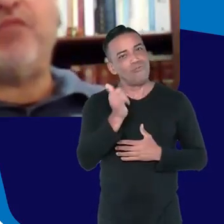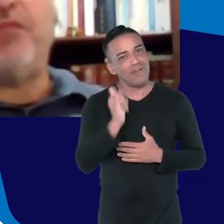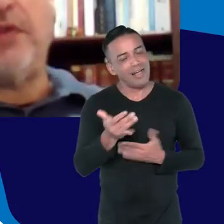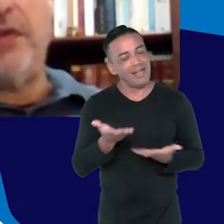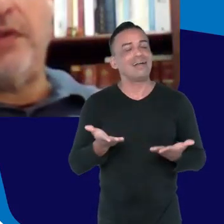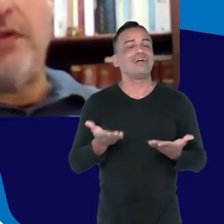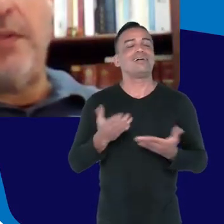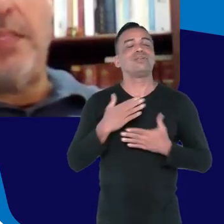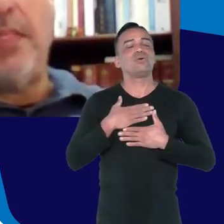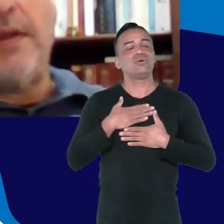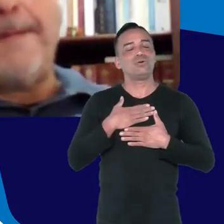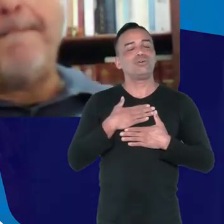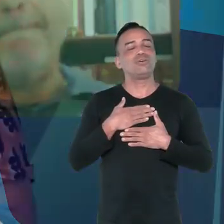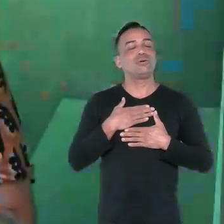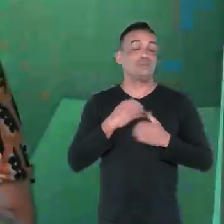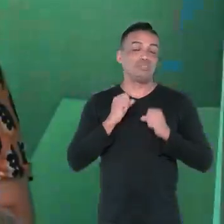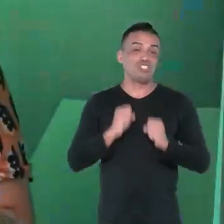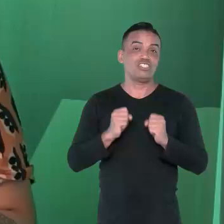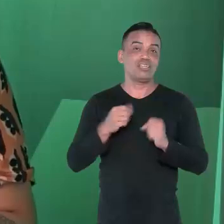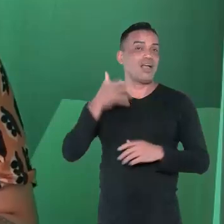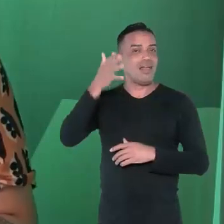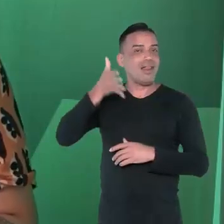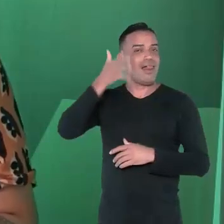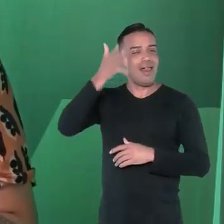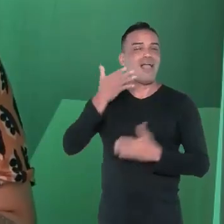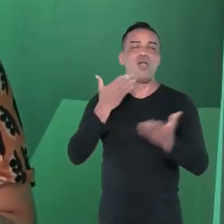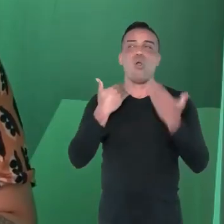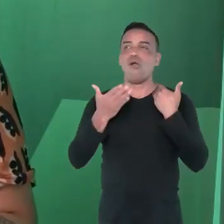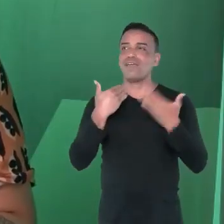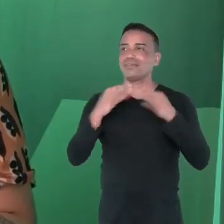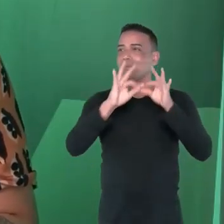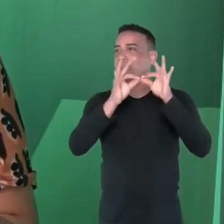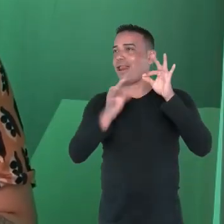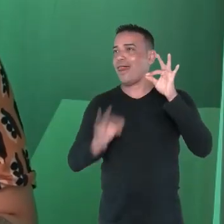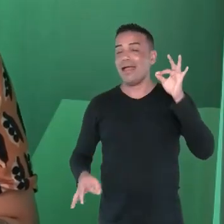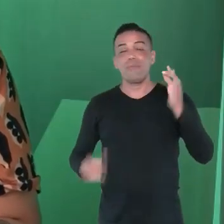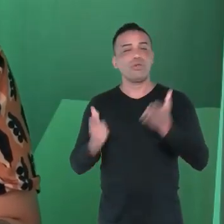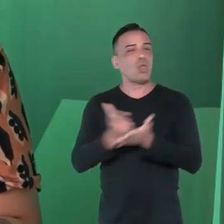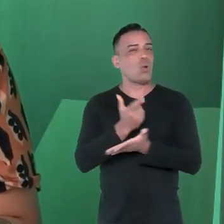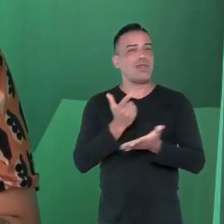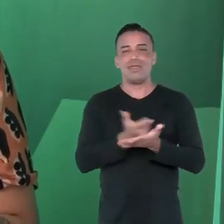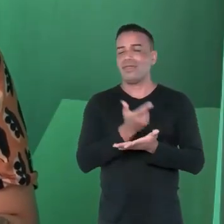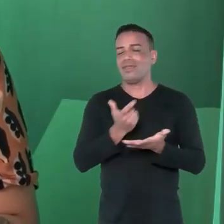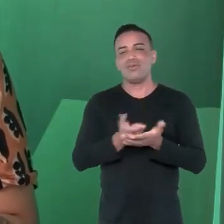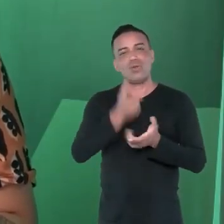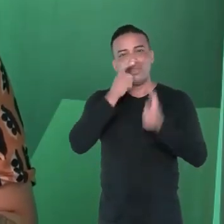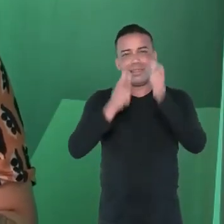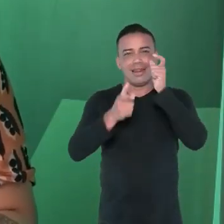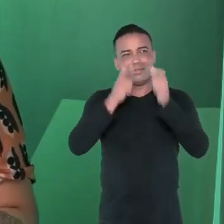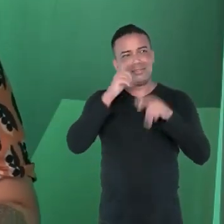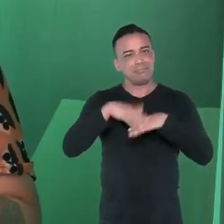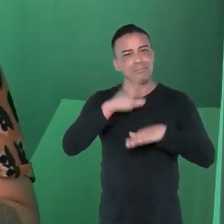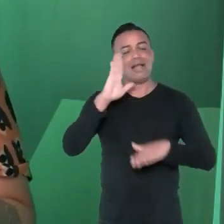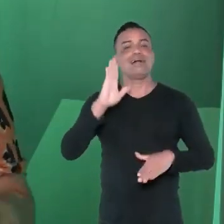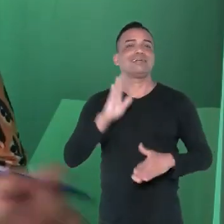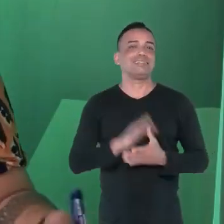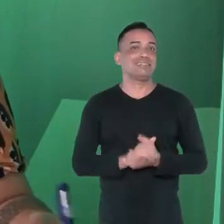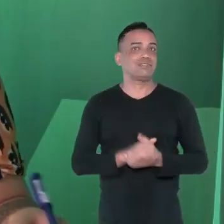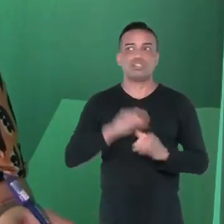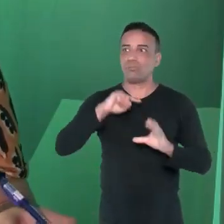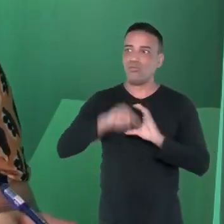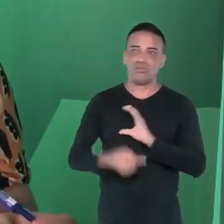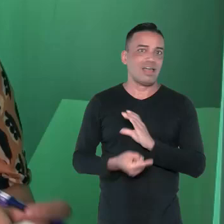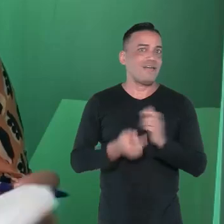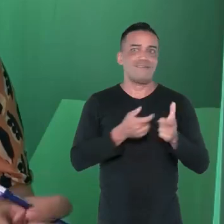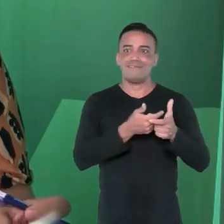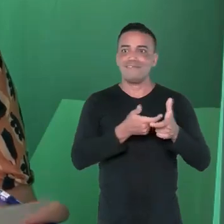que eu poderia ficar conversando com você muito mais sobre o livro, porque eu acho que o livro dá pano para manga. Assim, dá pra gente Ah, que aprofundar ótimo. em muitas coisas,